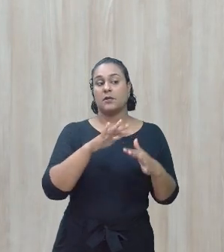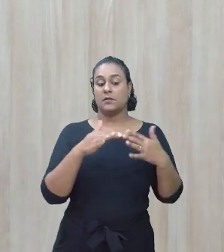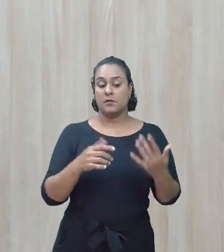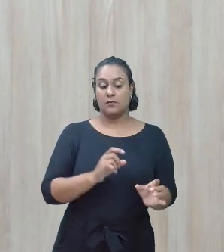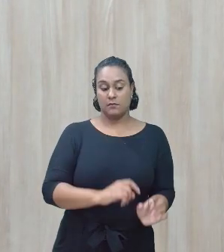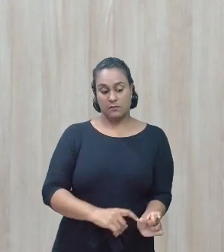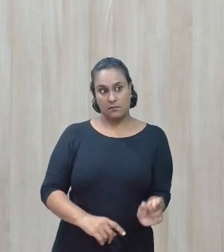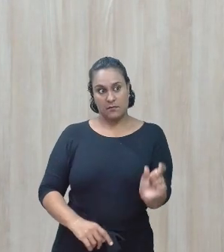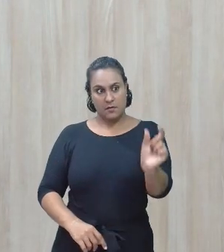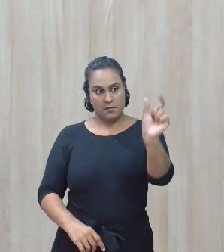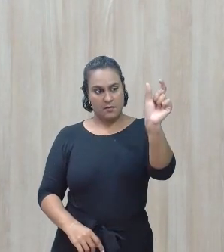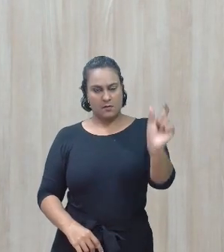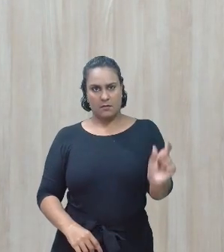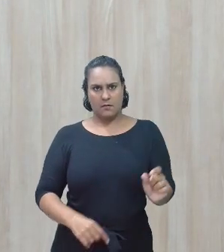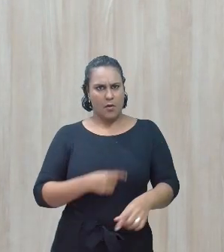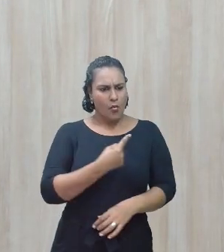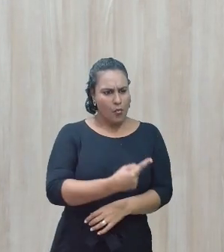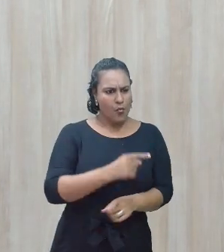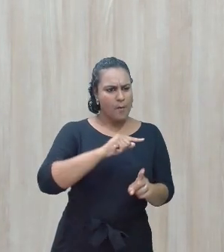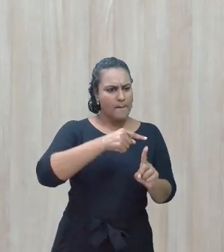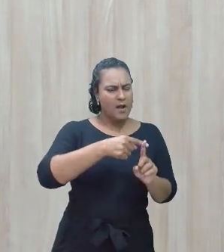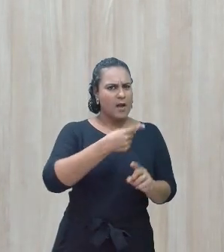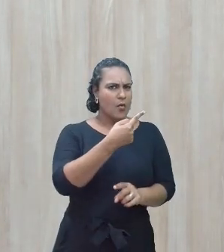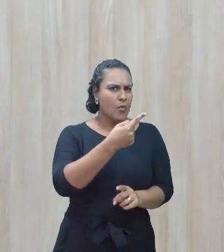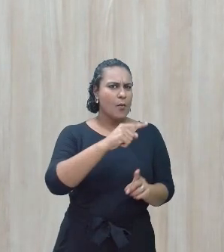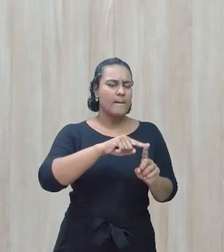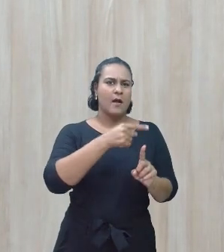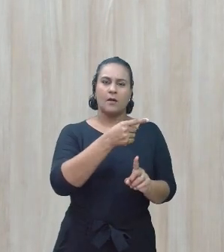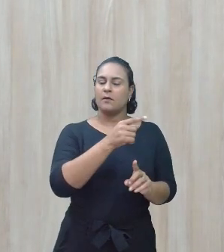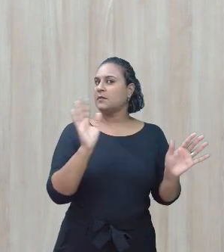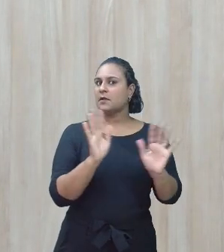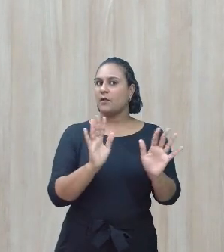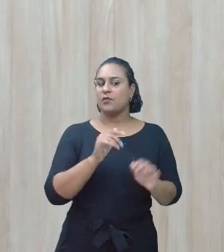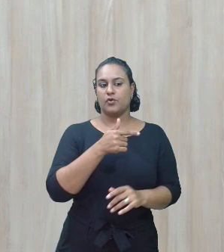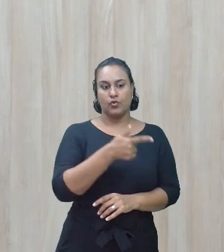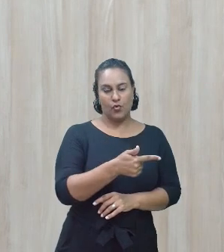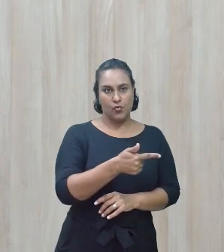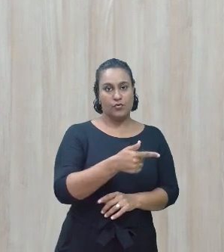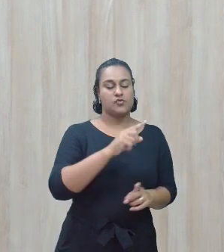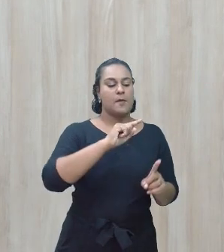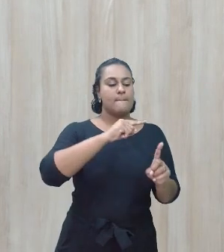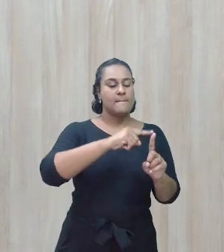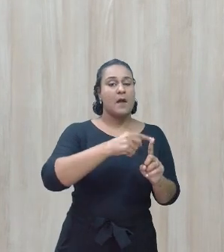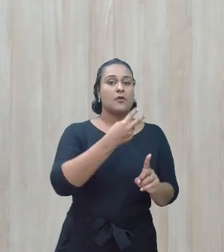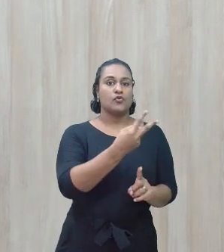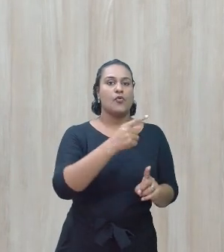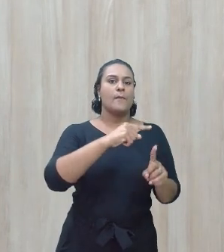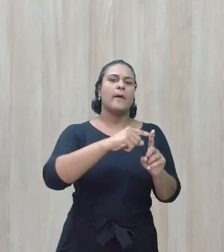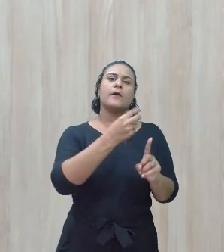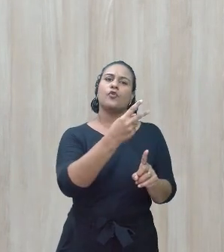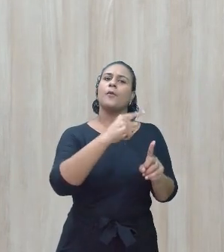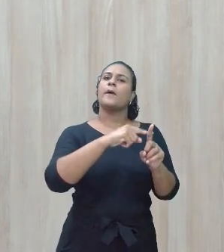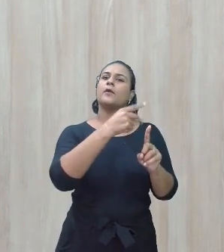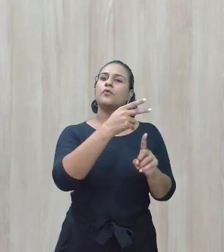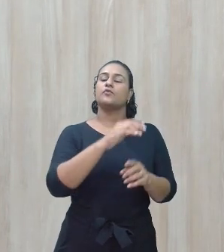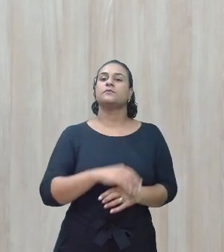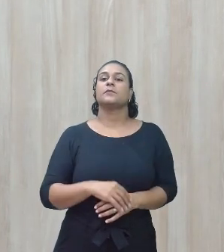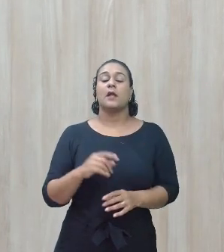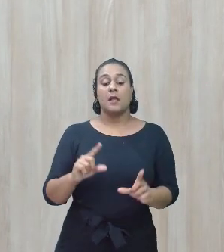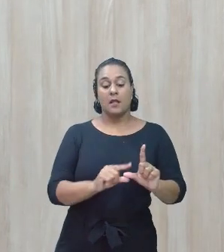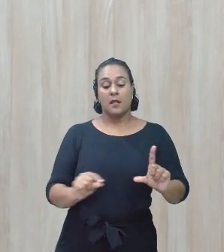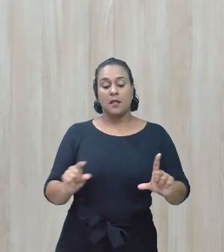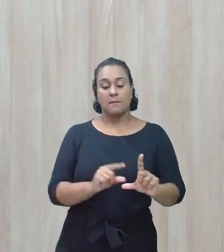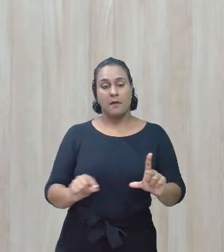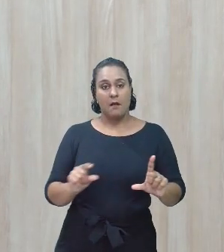altura aqui, ó, ela não está de 1 em 1, ela está de 2 em 2 números. Ok. E aqui é a quantidade de bilhetes.